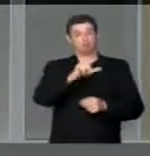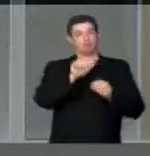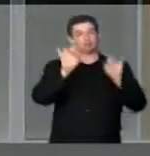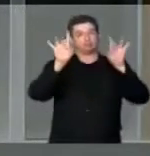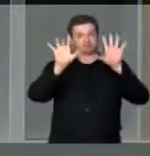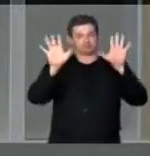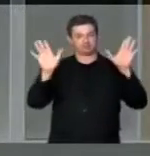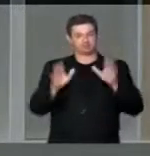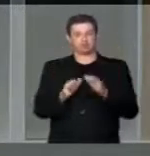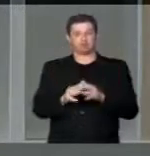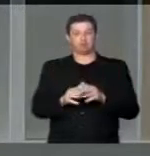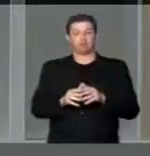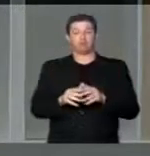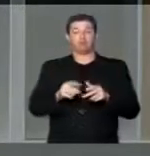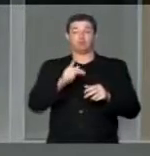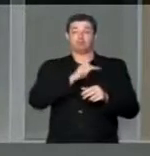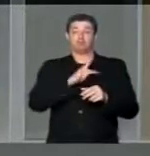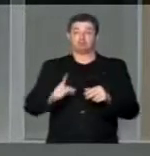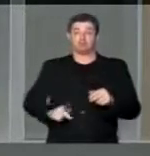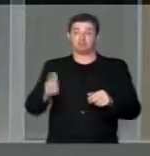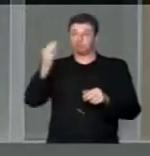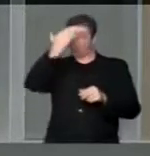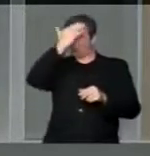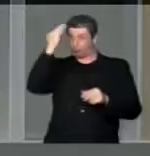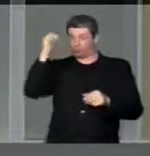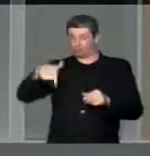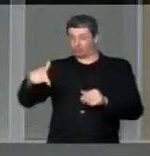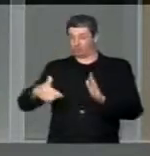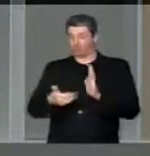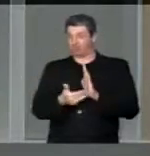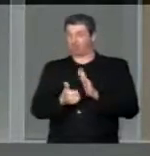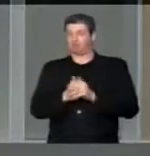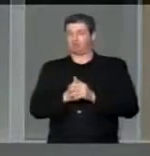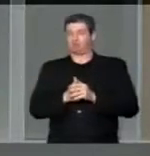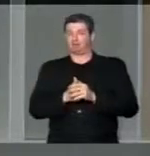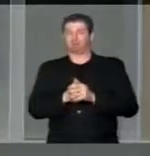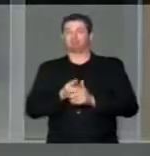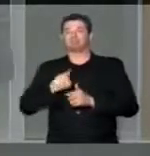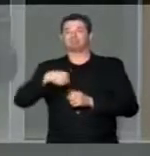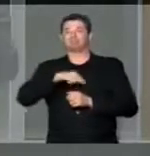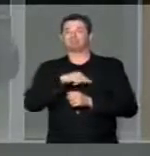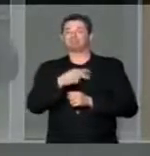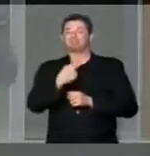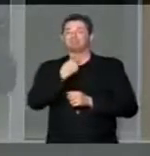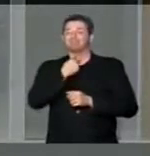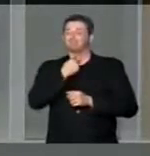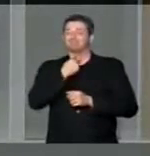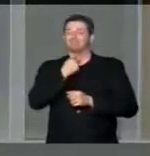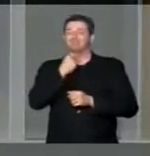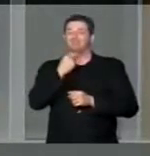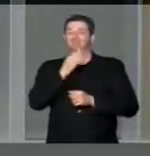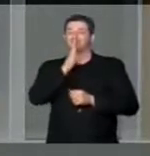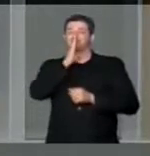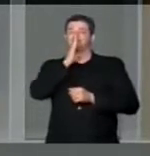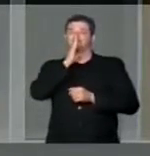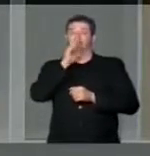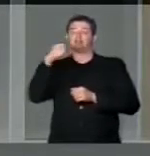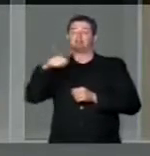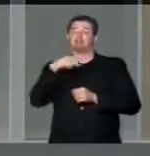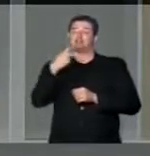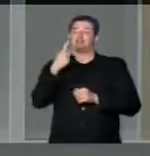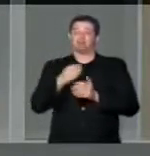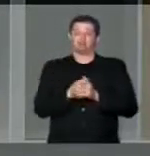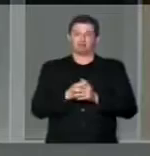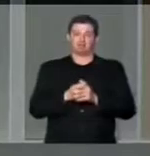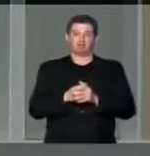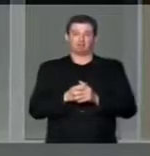é o caso Eduardo Cunha. Eu acho que nós não podemos deixar de falar que